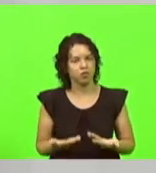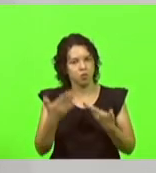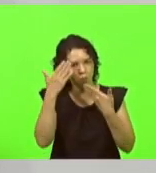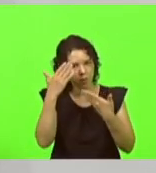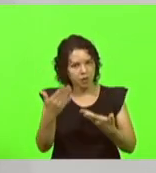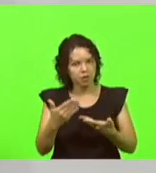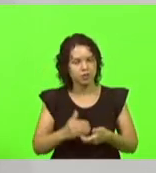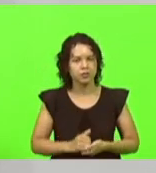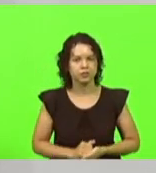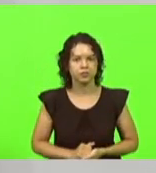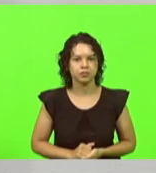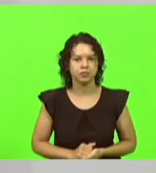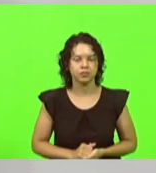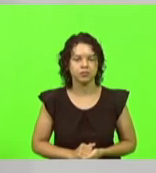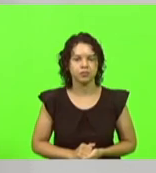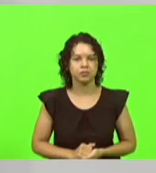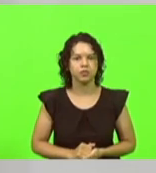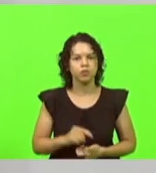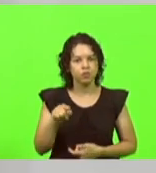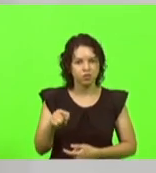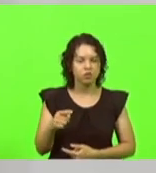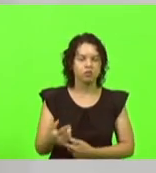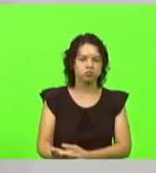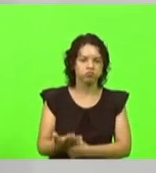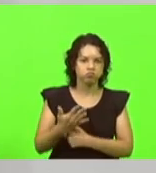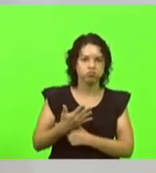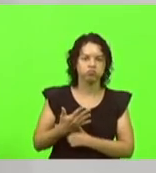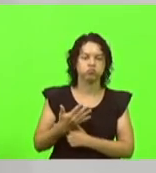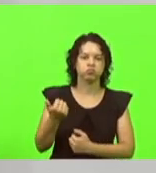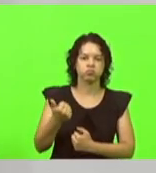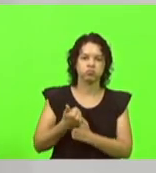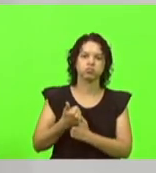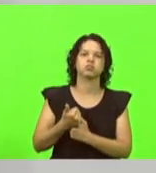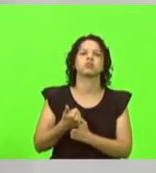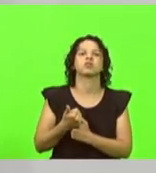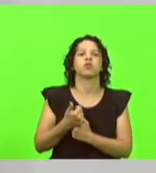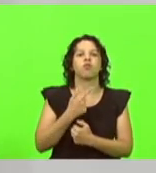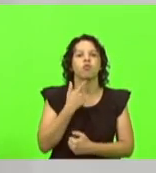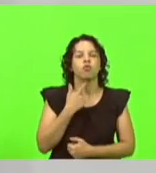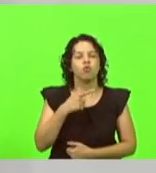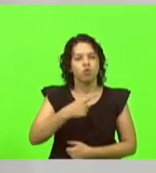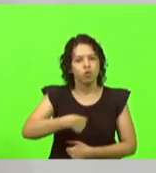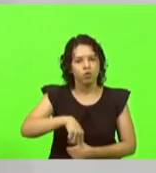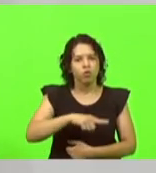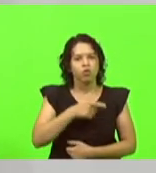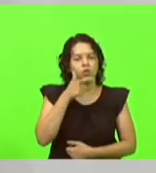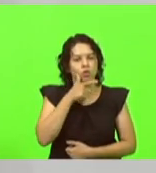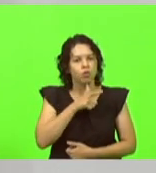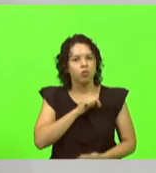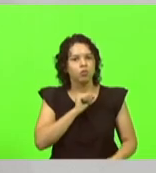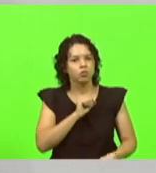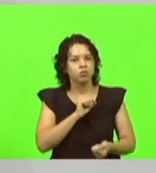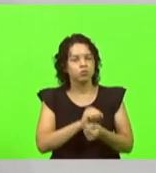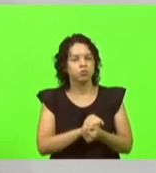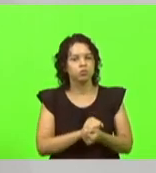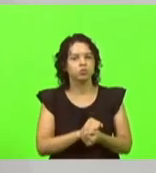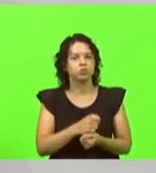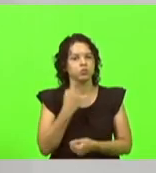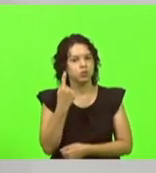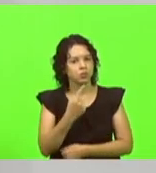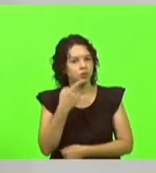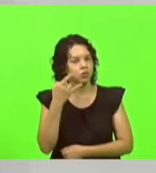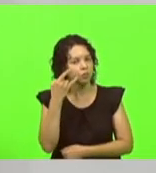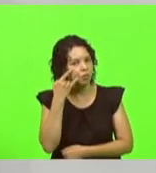obrigado pela força, pela vontade de que nós pudéssemos estar juntos, deputado Mauro e